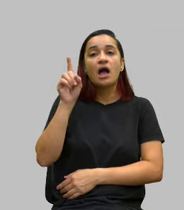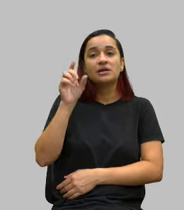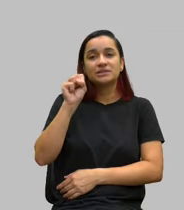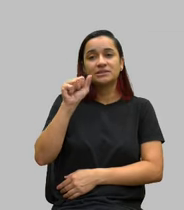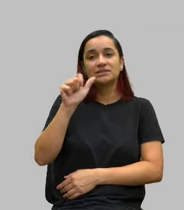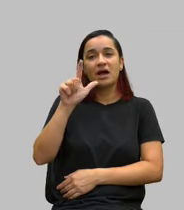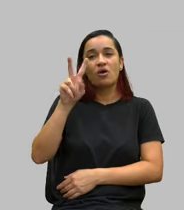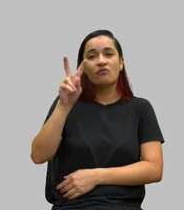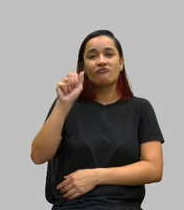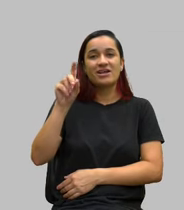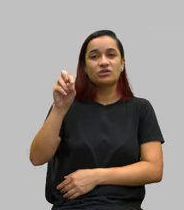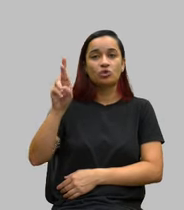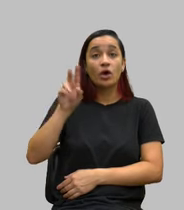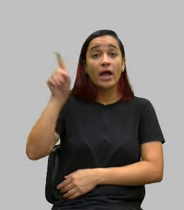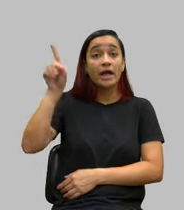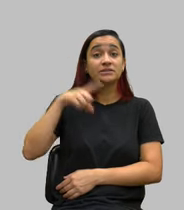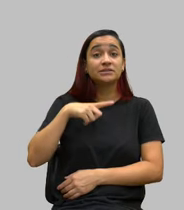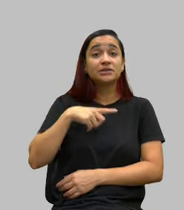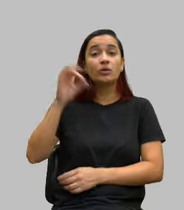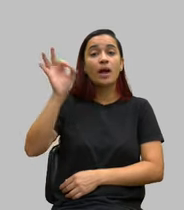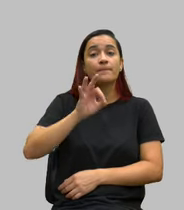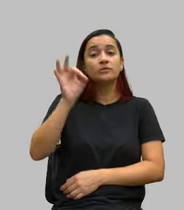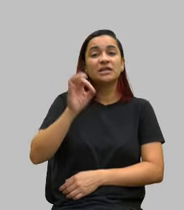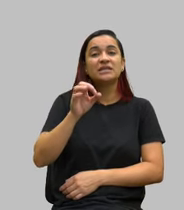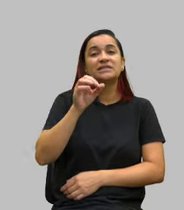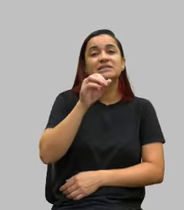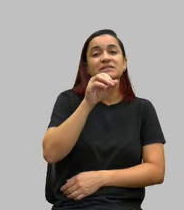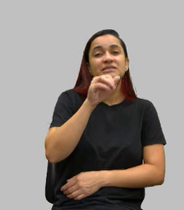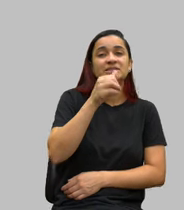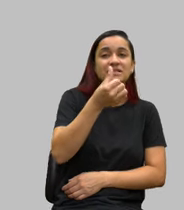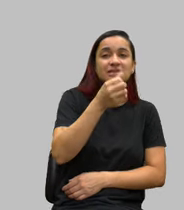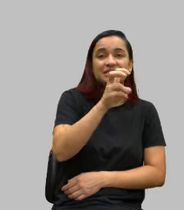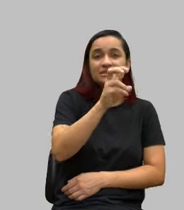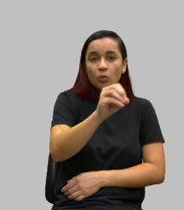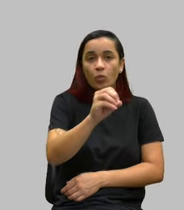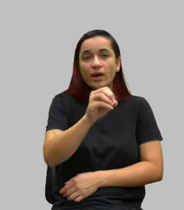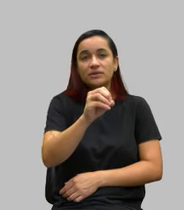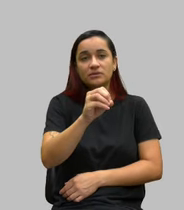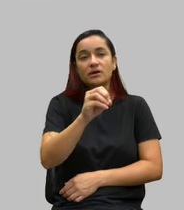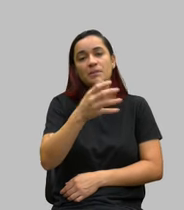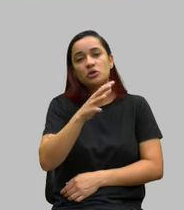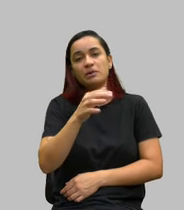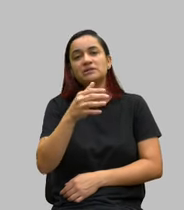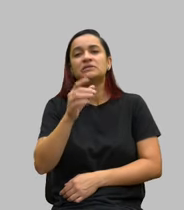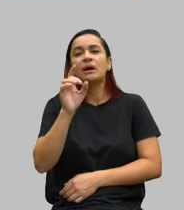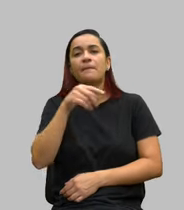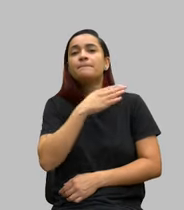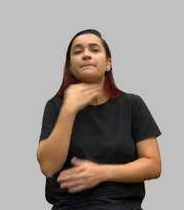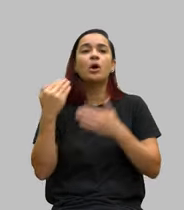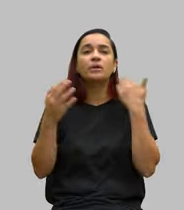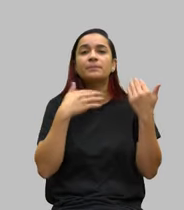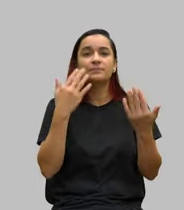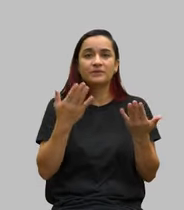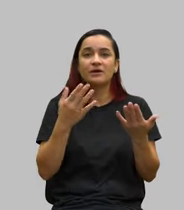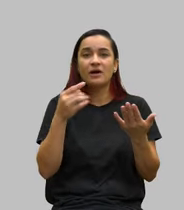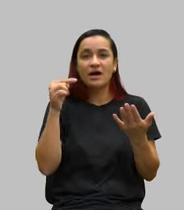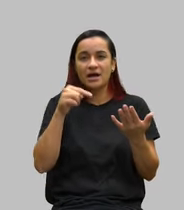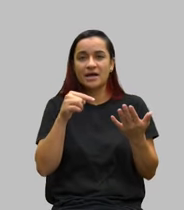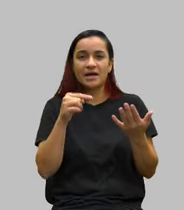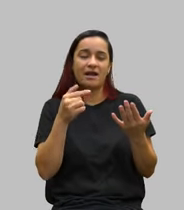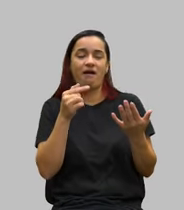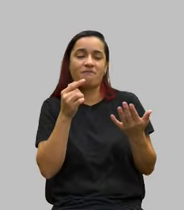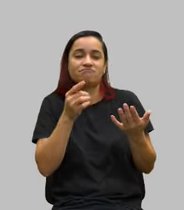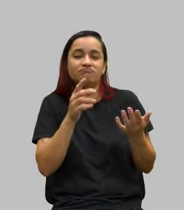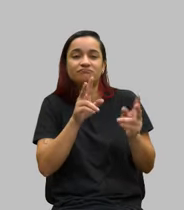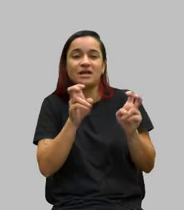aproximadamente 650 160 mortos por cada 100000 mas não é com esse STF que a gente vai conseguir né não isso aí é fora de questão é com o